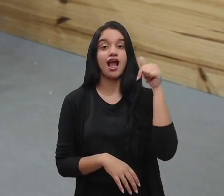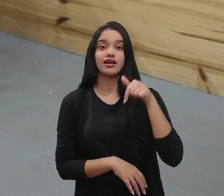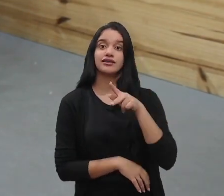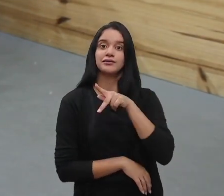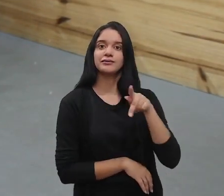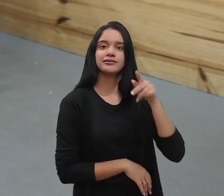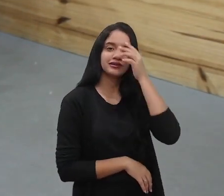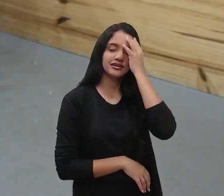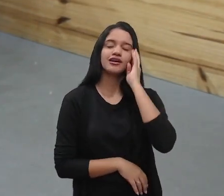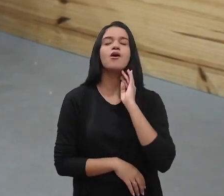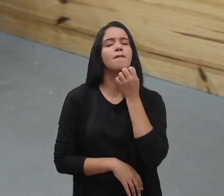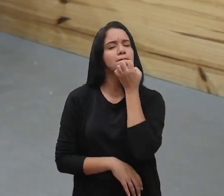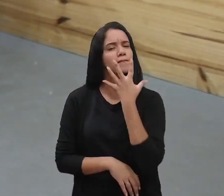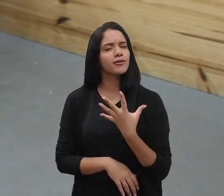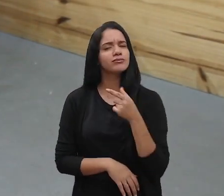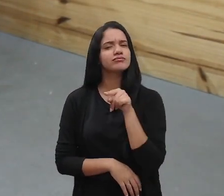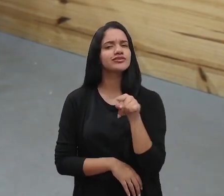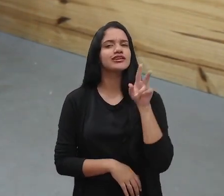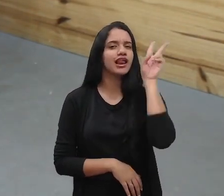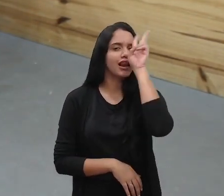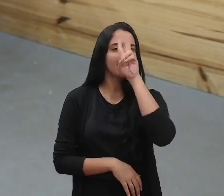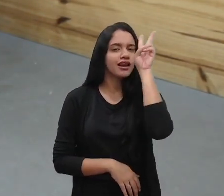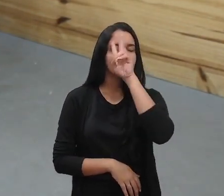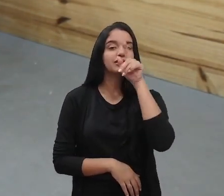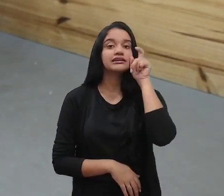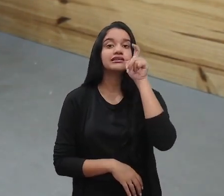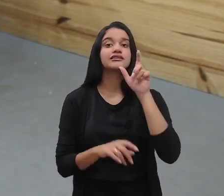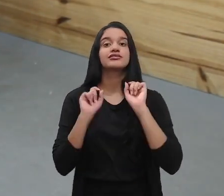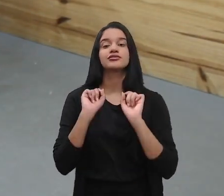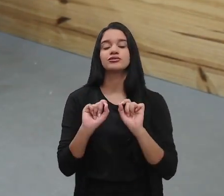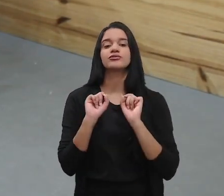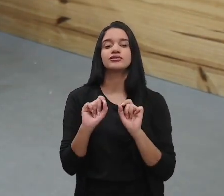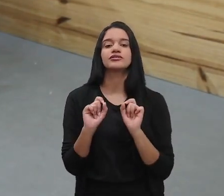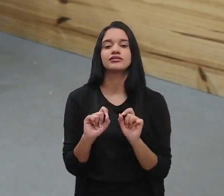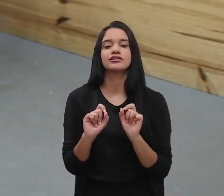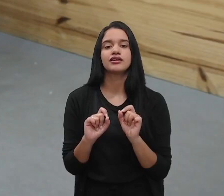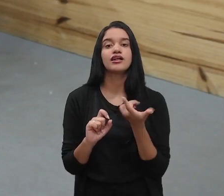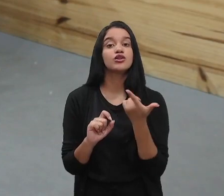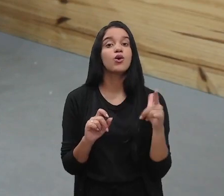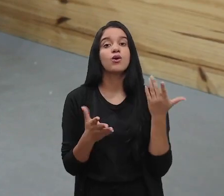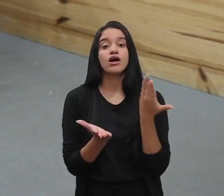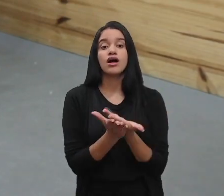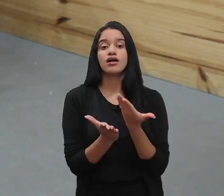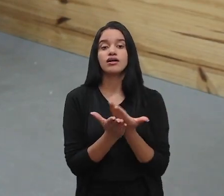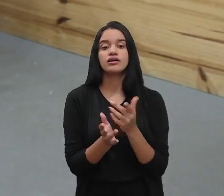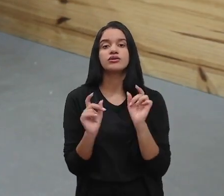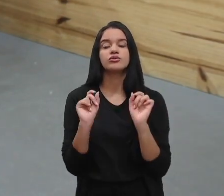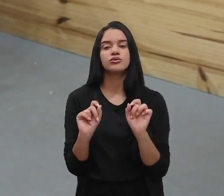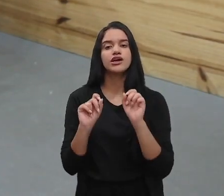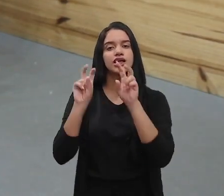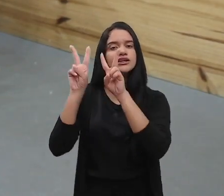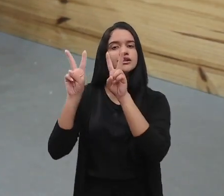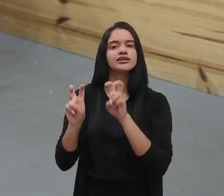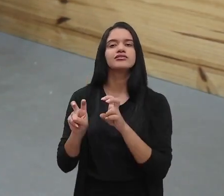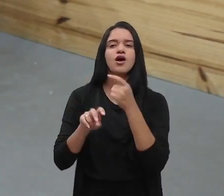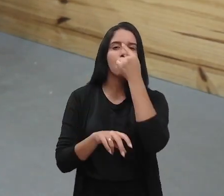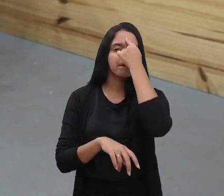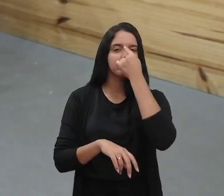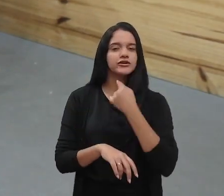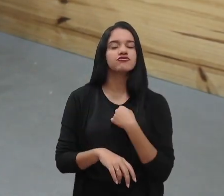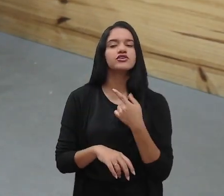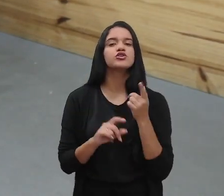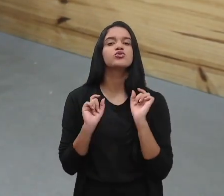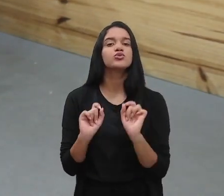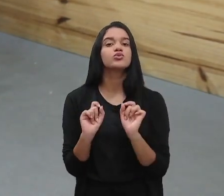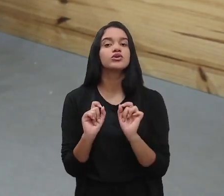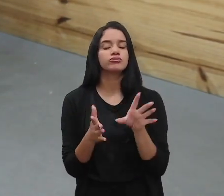Isso, muito bom. E aí, você lembrou algo interessante que a gente falou também na outra aula, é que a definição do perfil. O que é